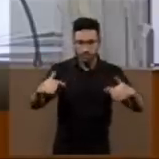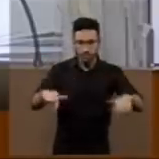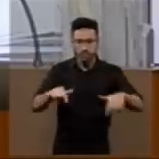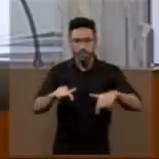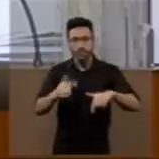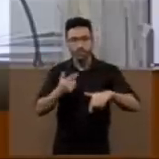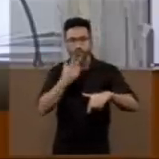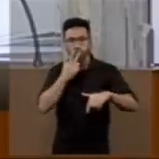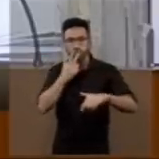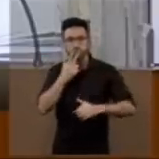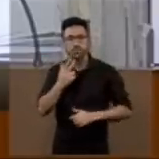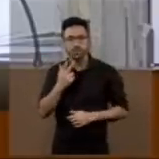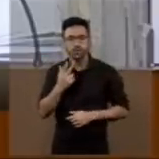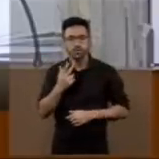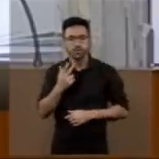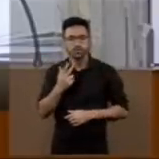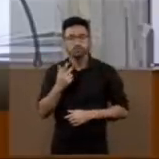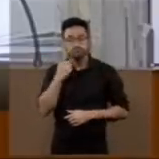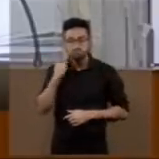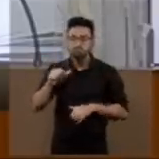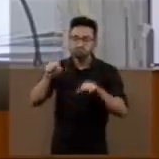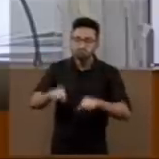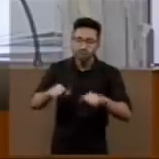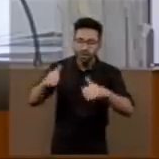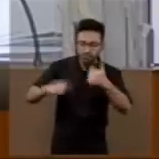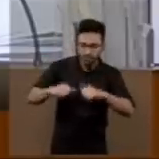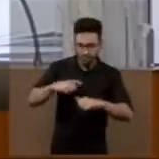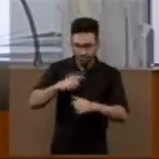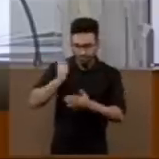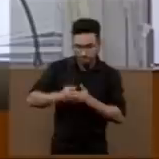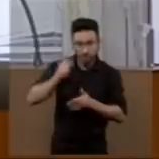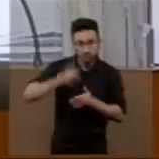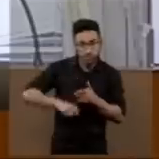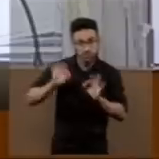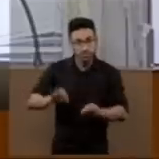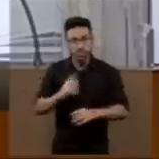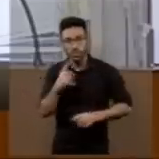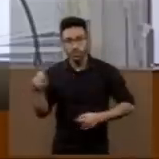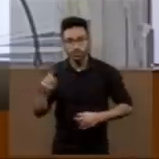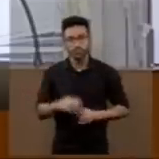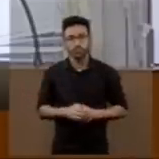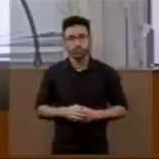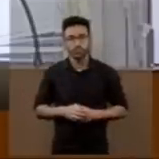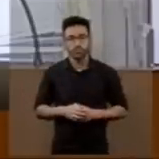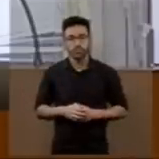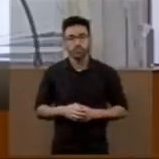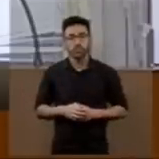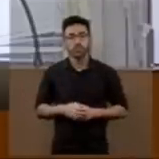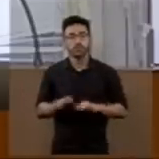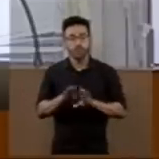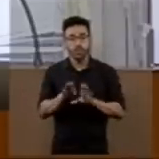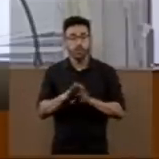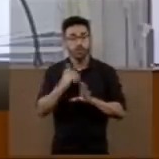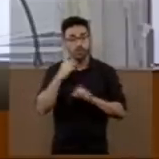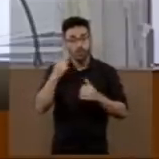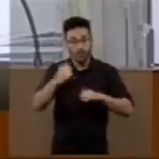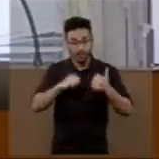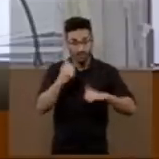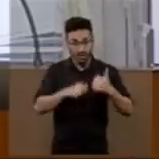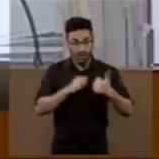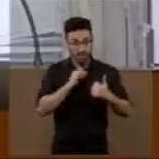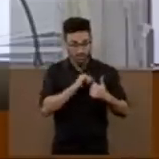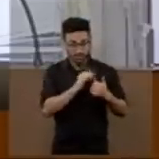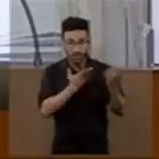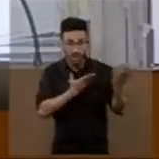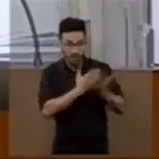produtiva tratada nos dispositivos impugnados, para se apurar se aqueles preceitos impugnados representariam ou